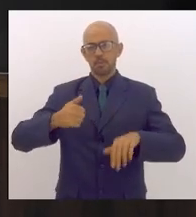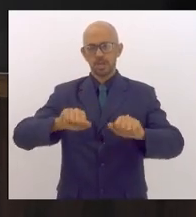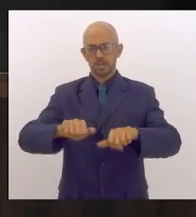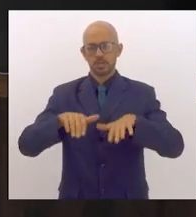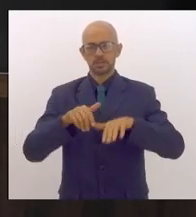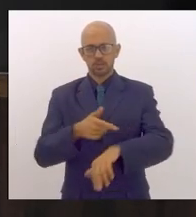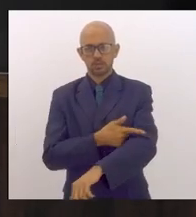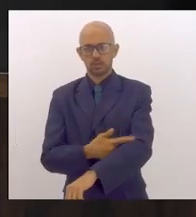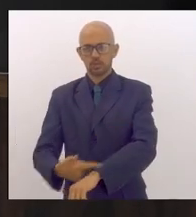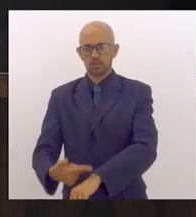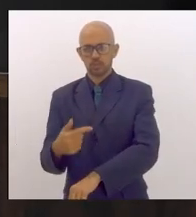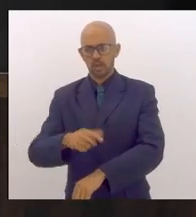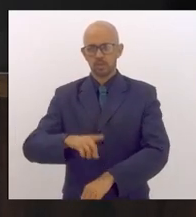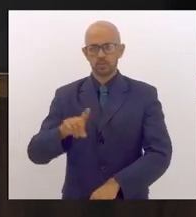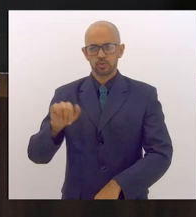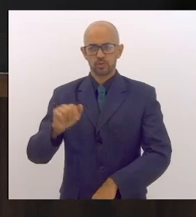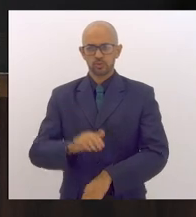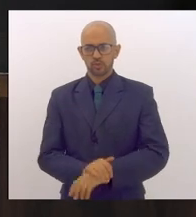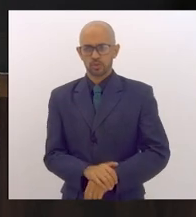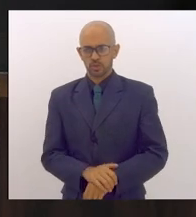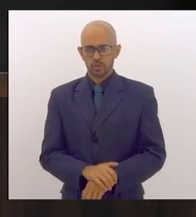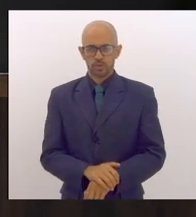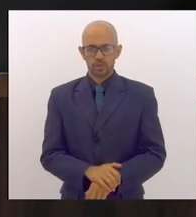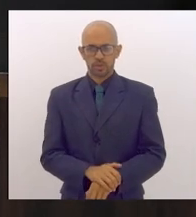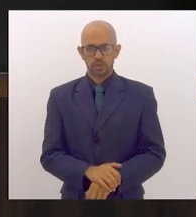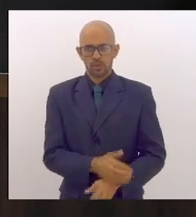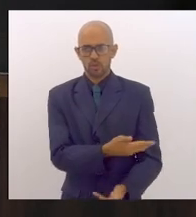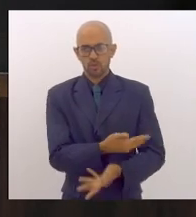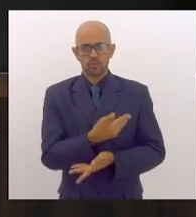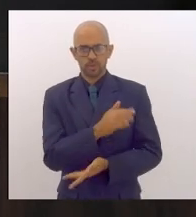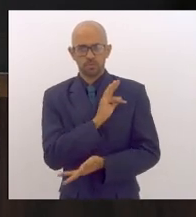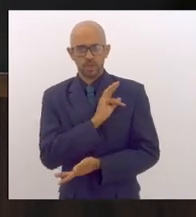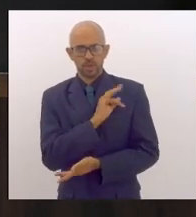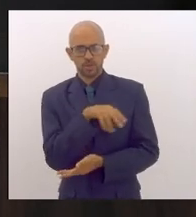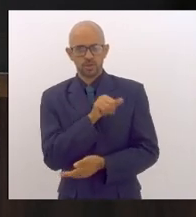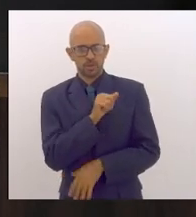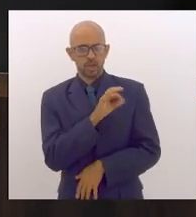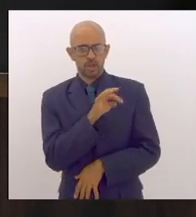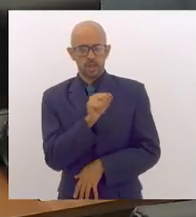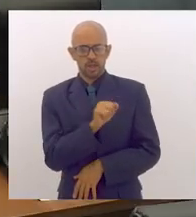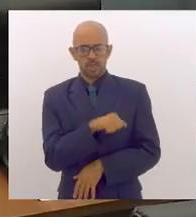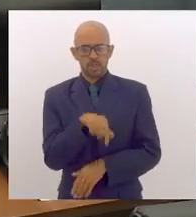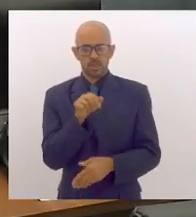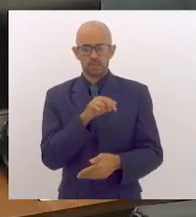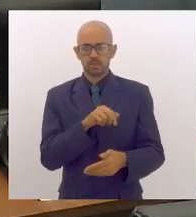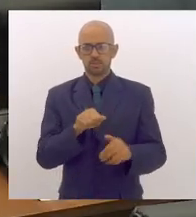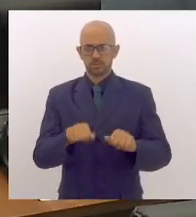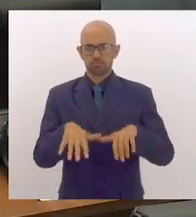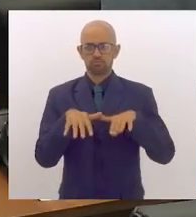dia. A presidência convida a deputada Marta Rocha a fazer a leitura da ata da sessão anterior.